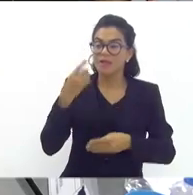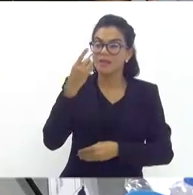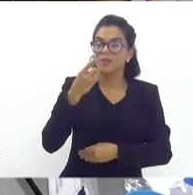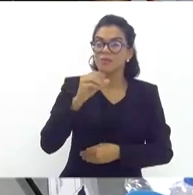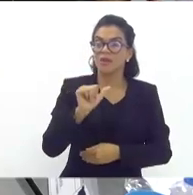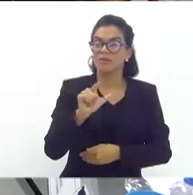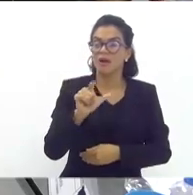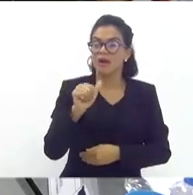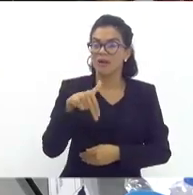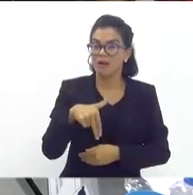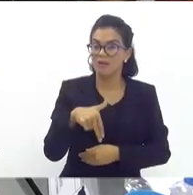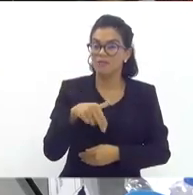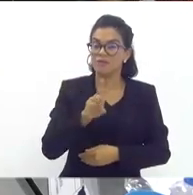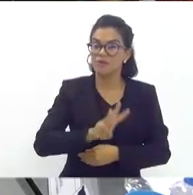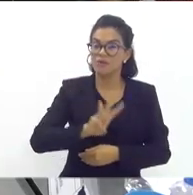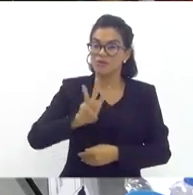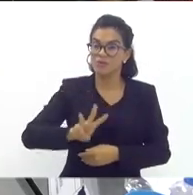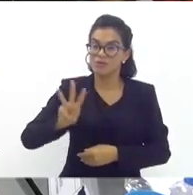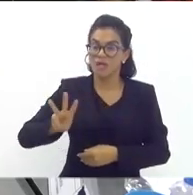lá